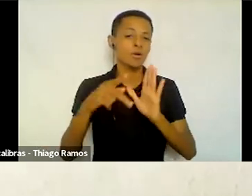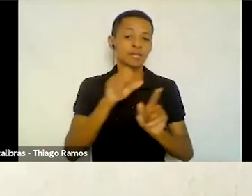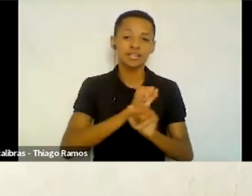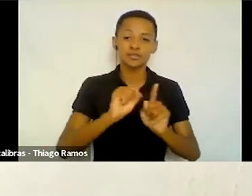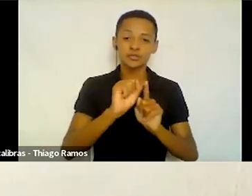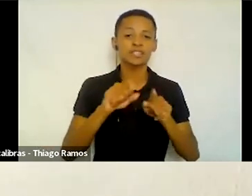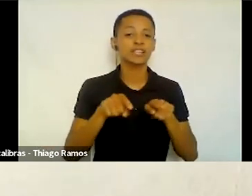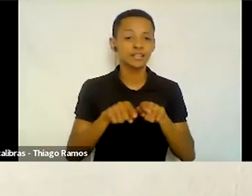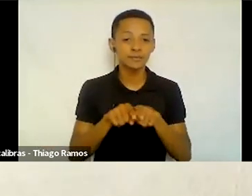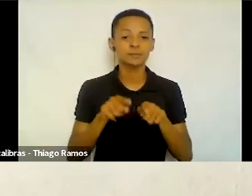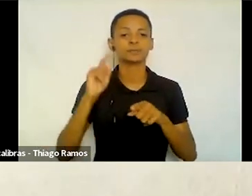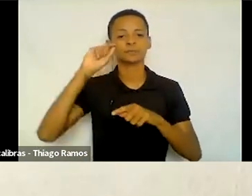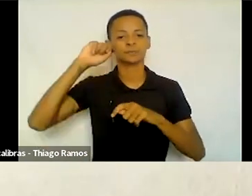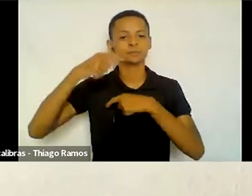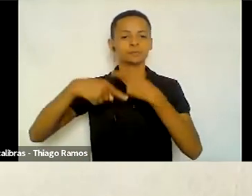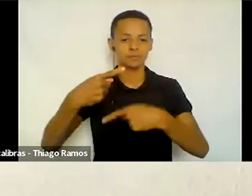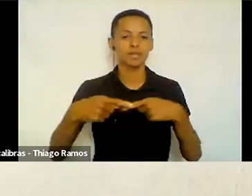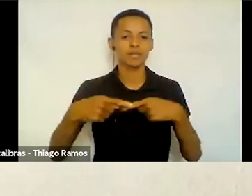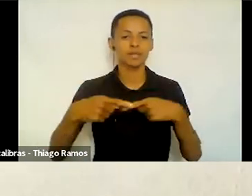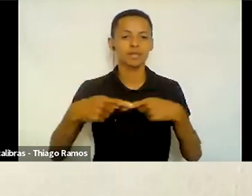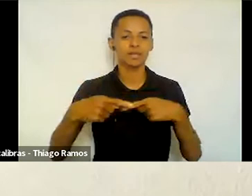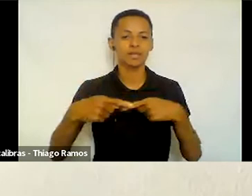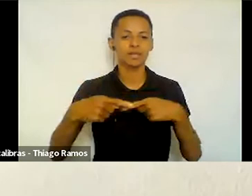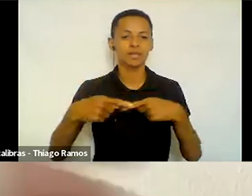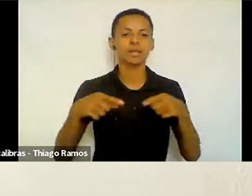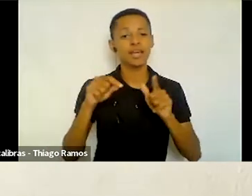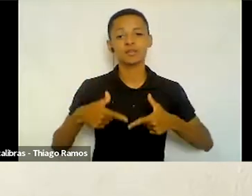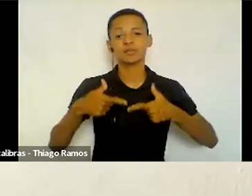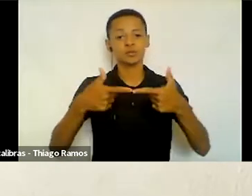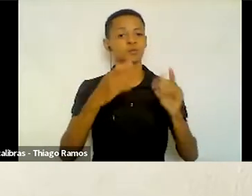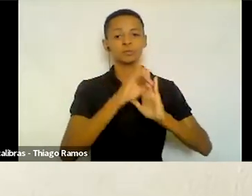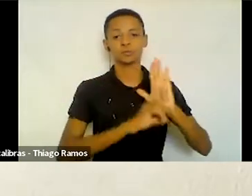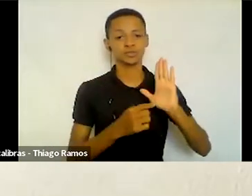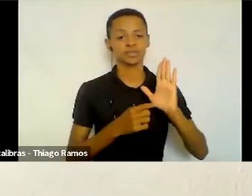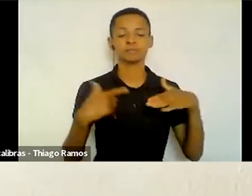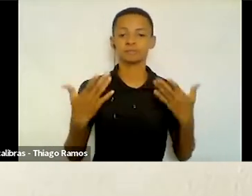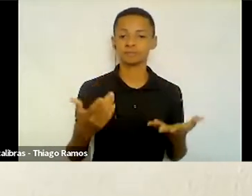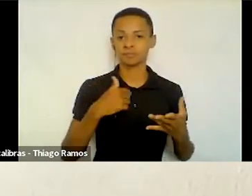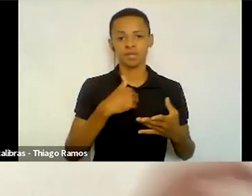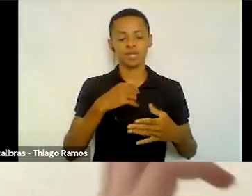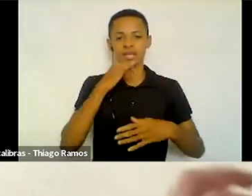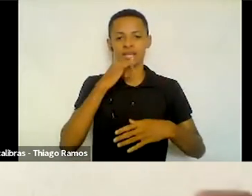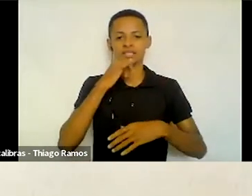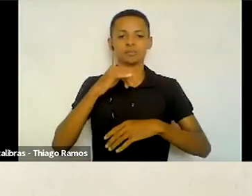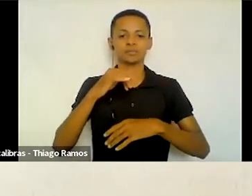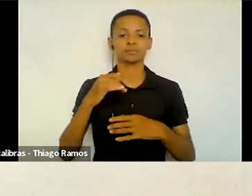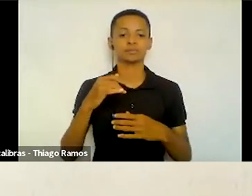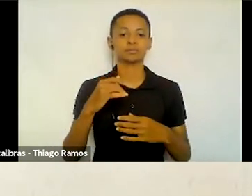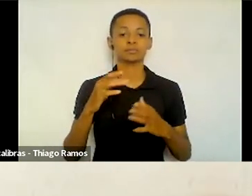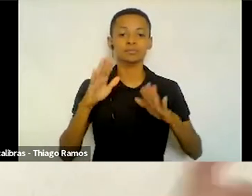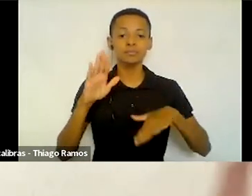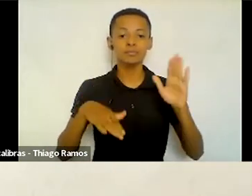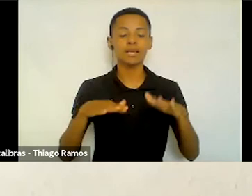também desses que lutam por direito, né? Desses que já têm direito. Eu considero o asfalto que tem direito, mesmo que eles